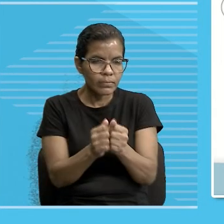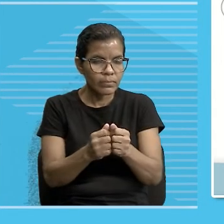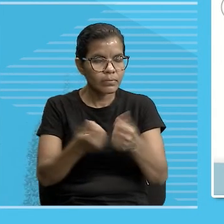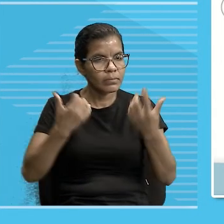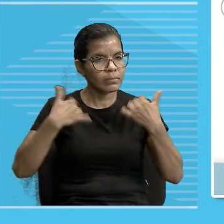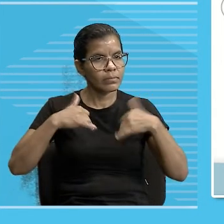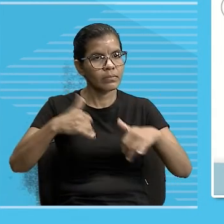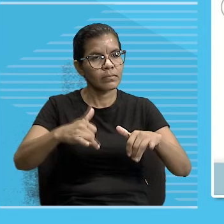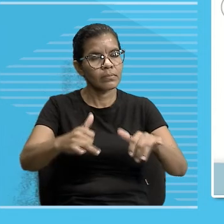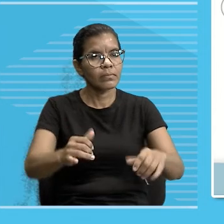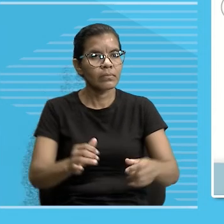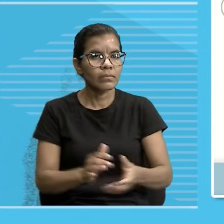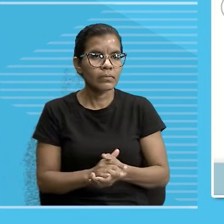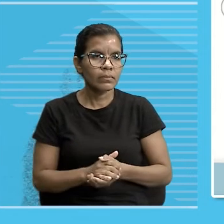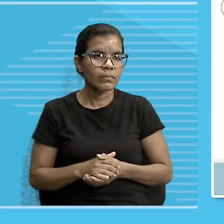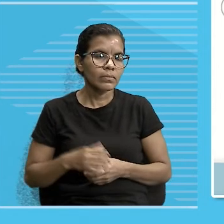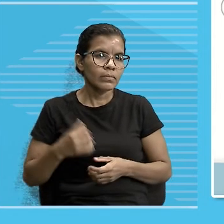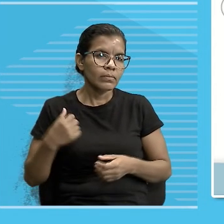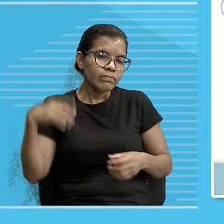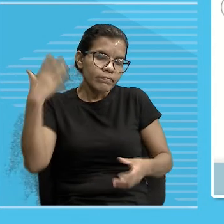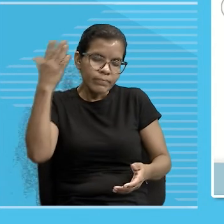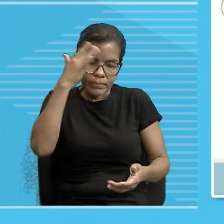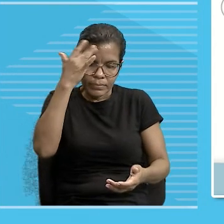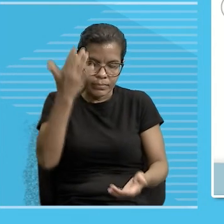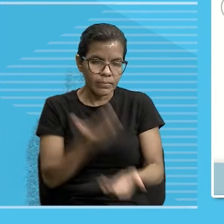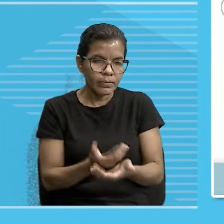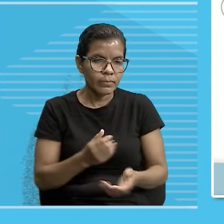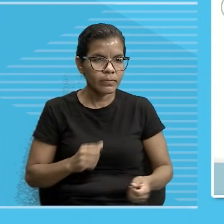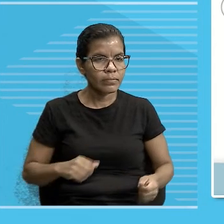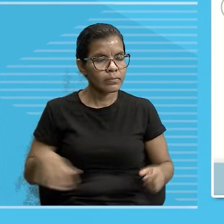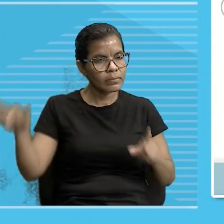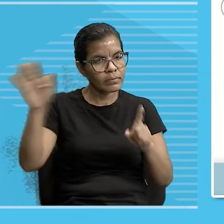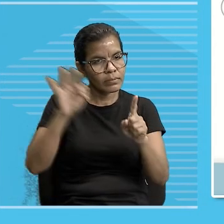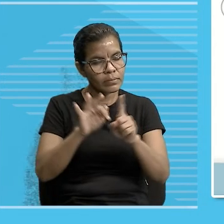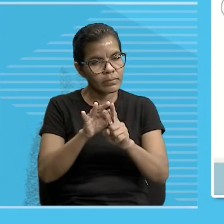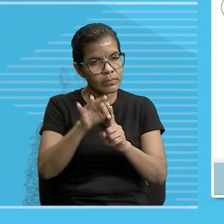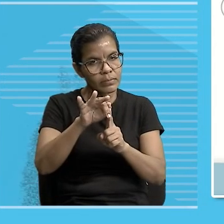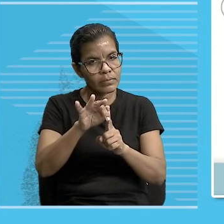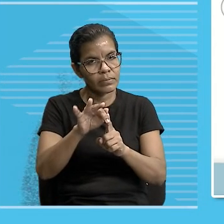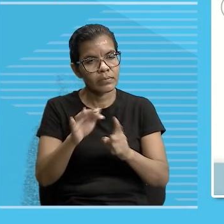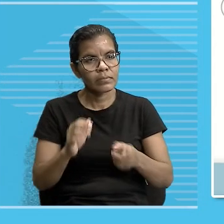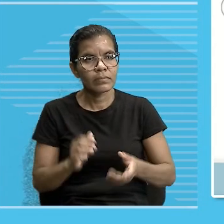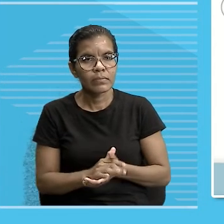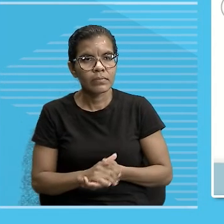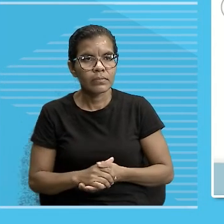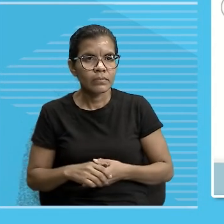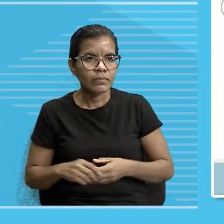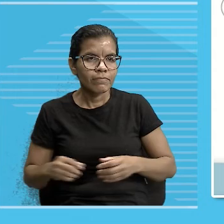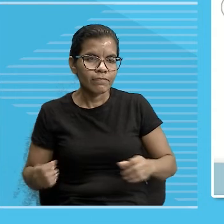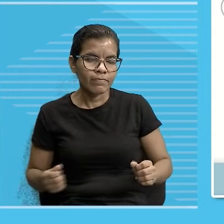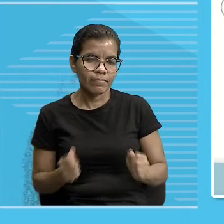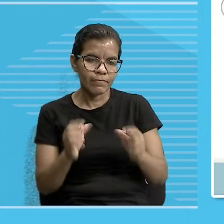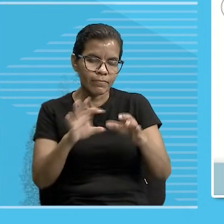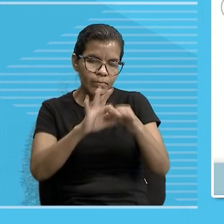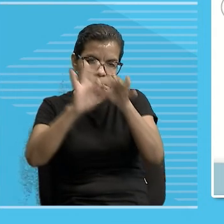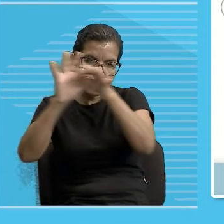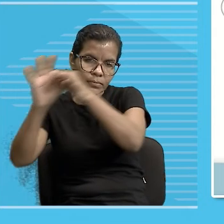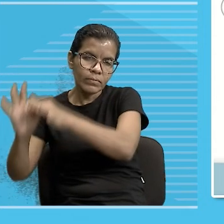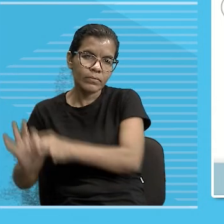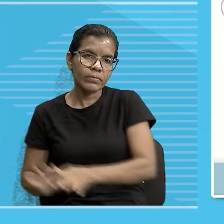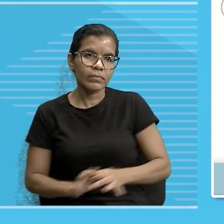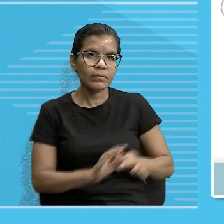energia. Então, ele acreditava que a temperatura, ela estava